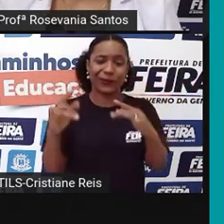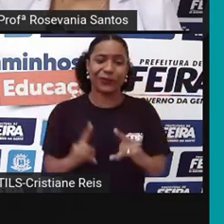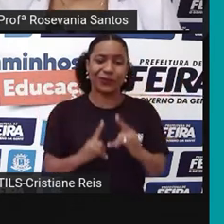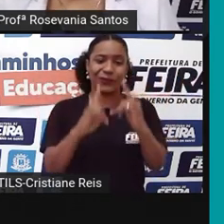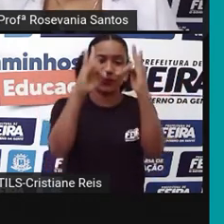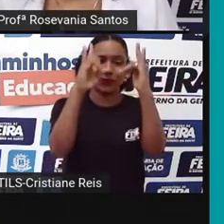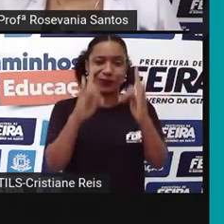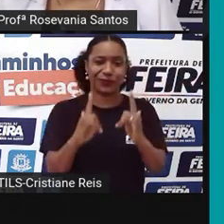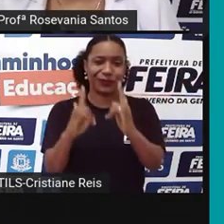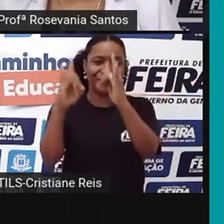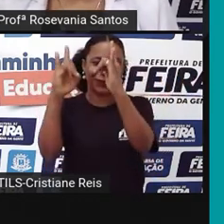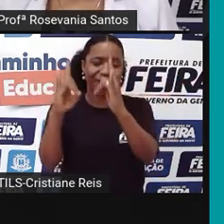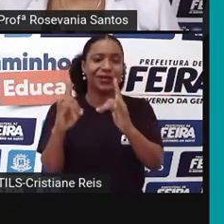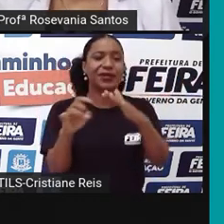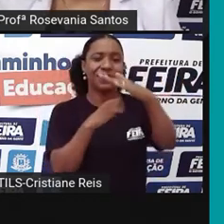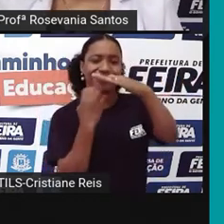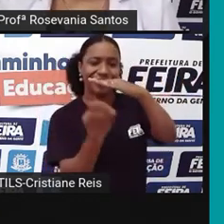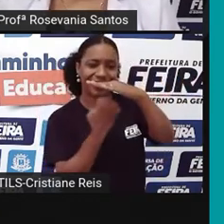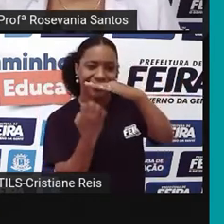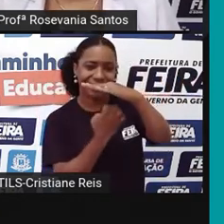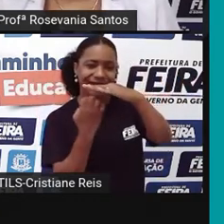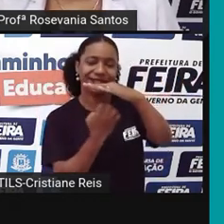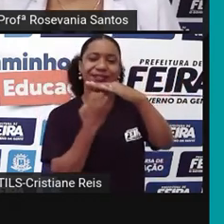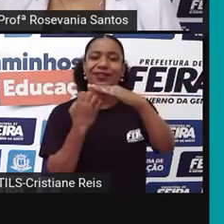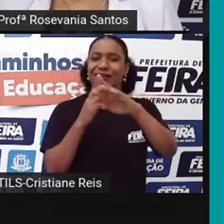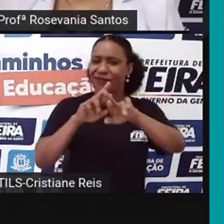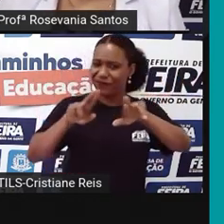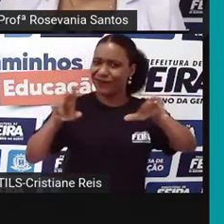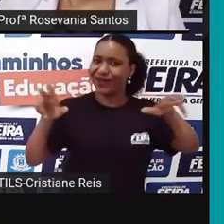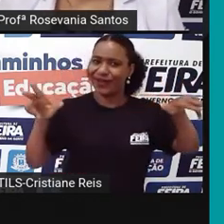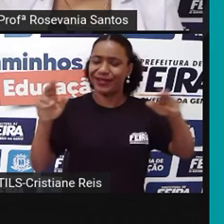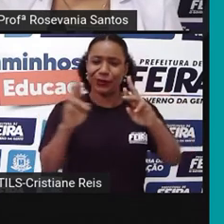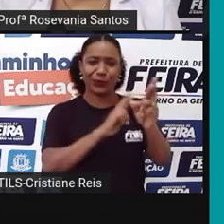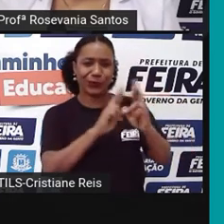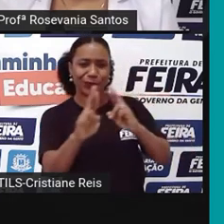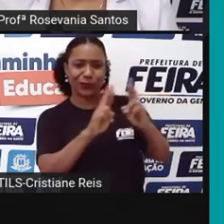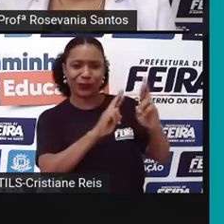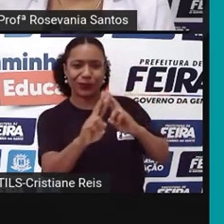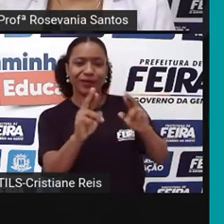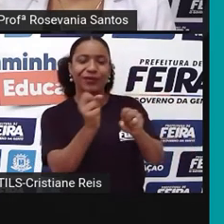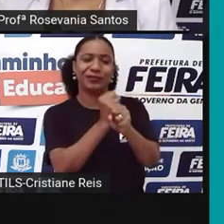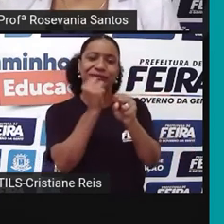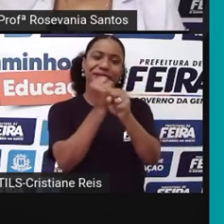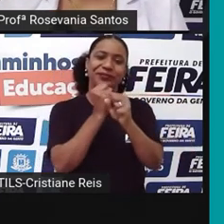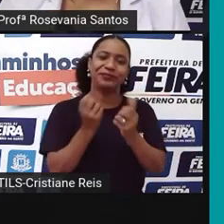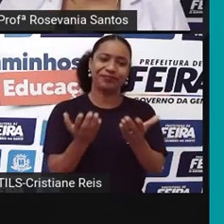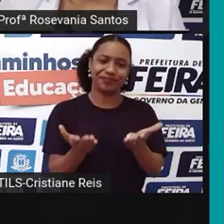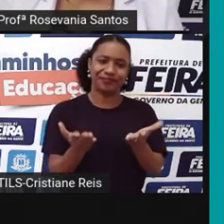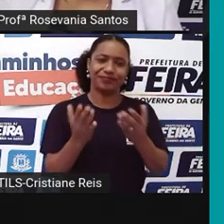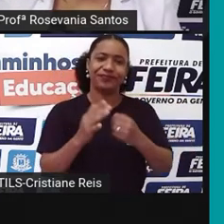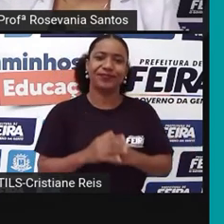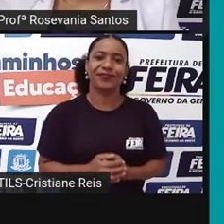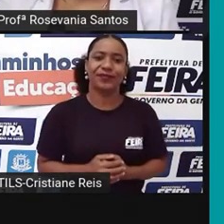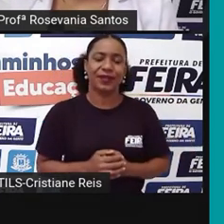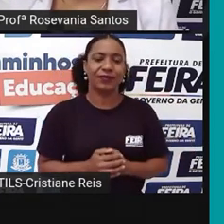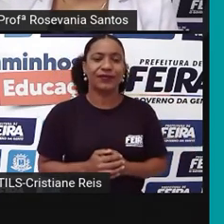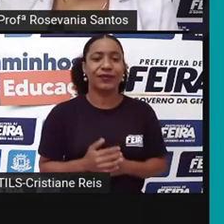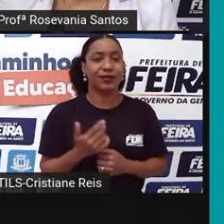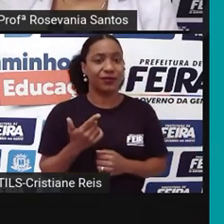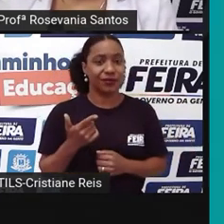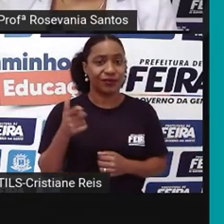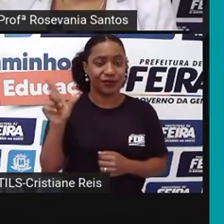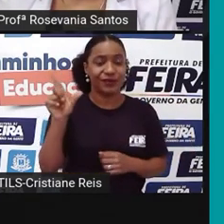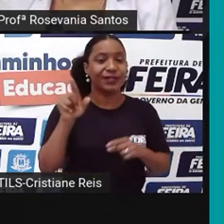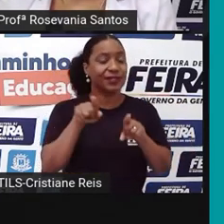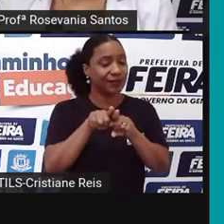muitos prédios comerciais, de muitas vias, de muitas coisas para atender essa quantidade de pessoas que vivem aí. Outra coisa, né, para a gente